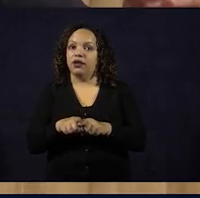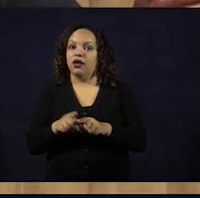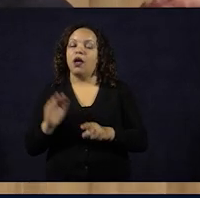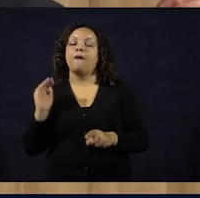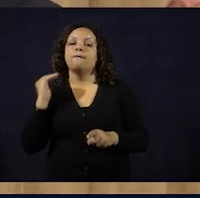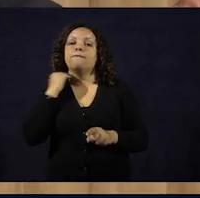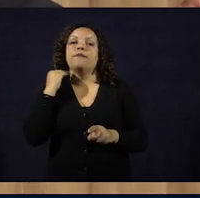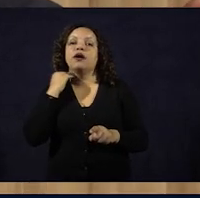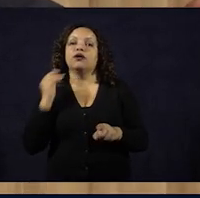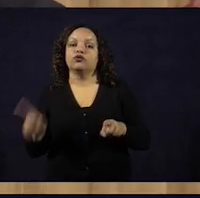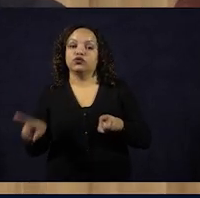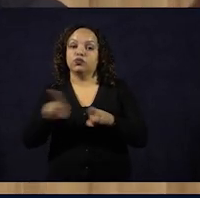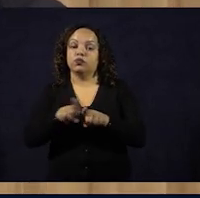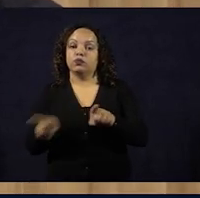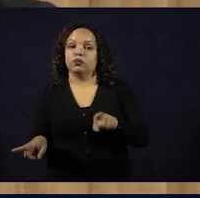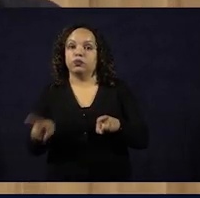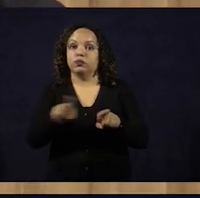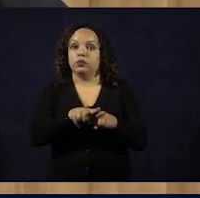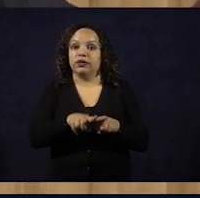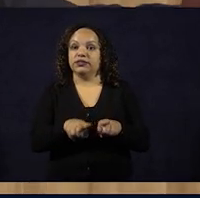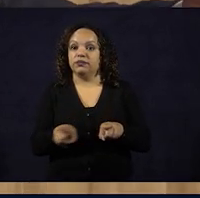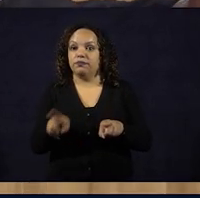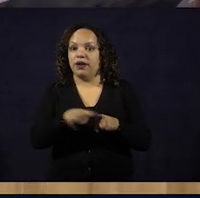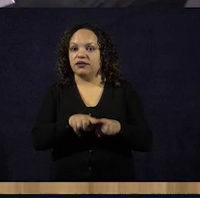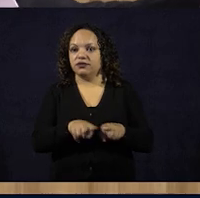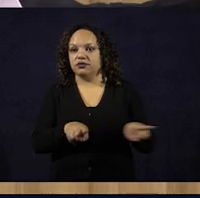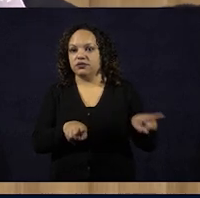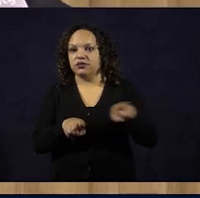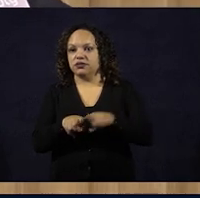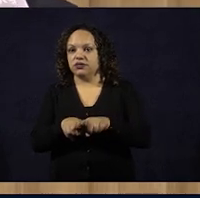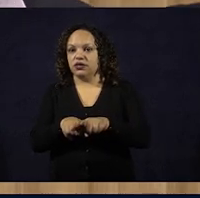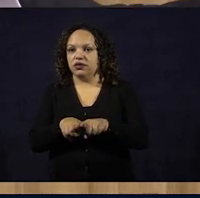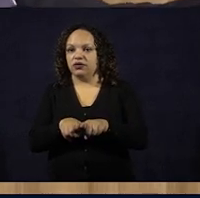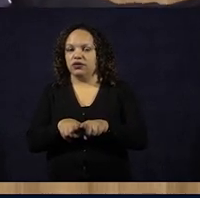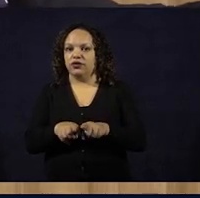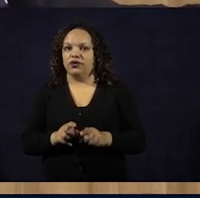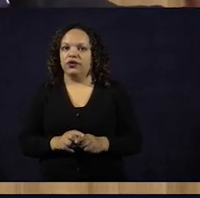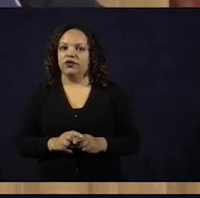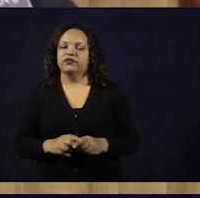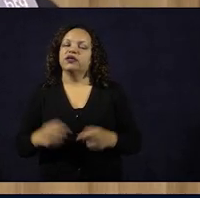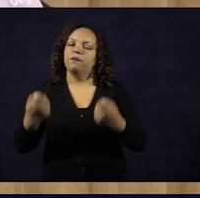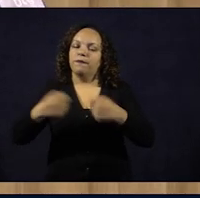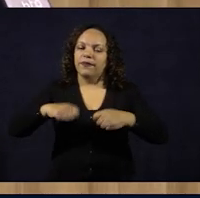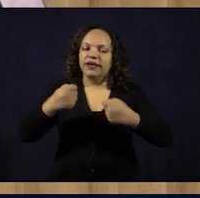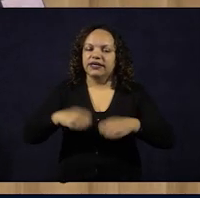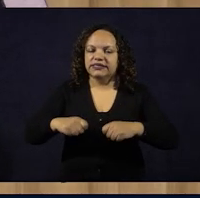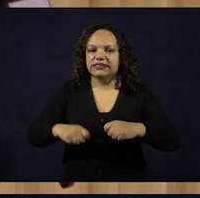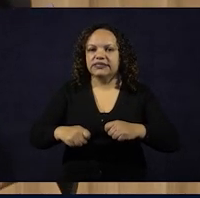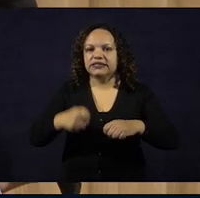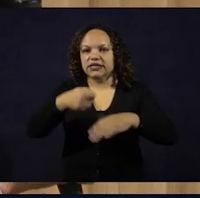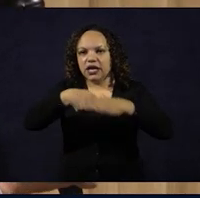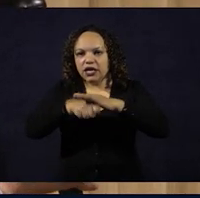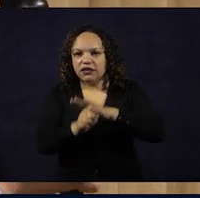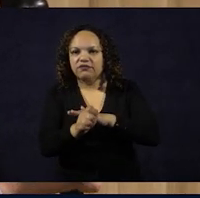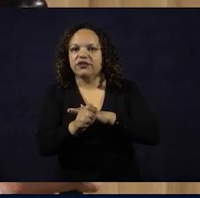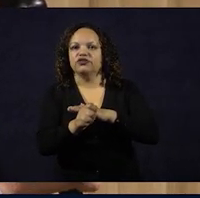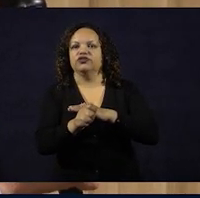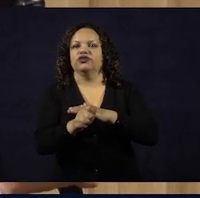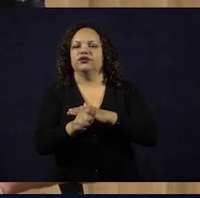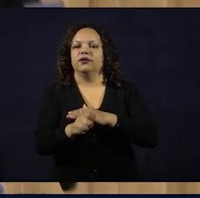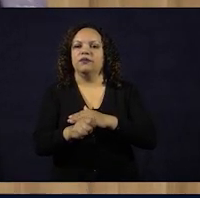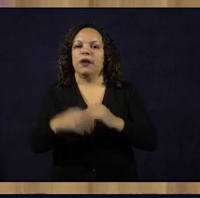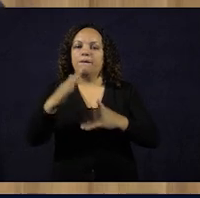ser parceiro desses escritórios verdes porque às vezes você tem que fazer investimentos para adotar práticas mais